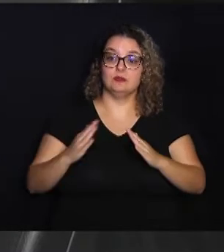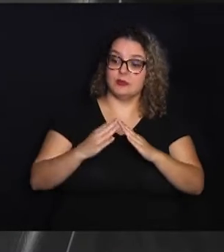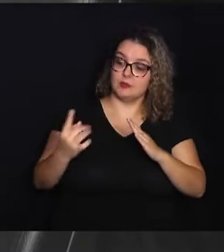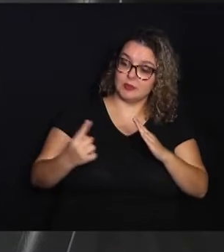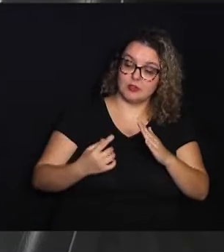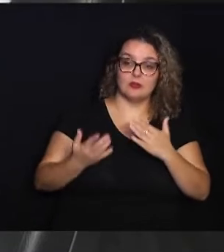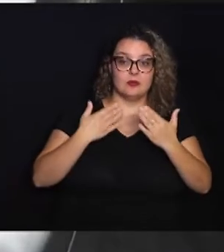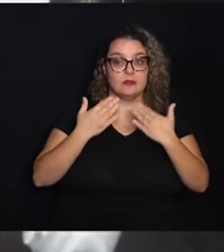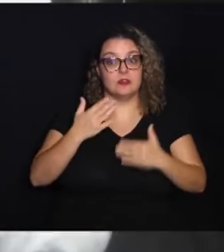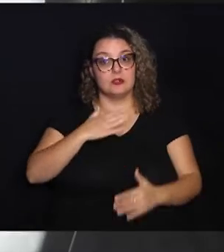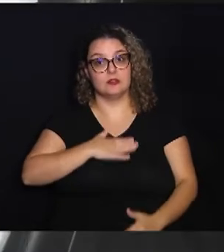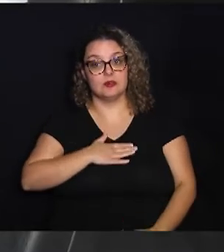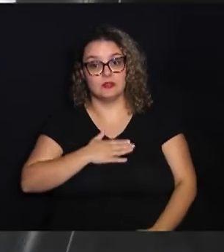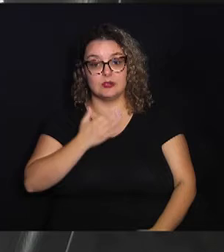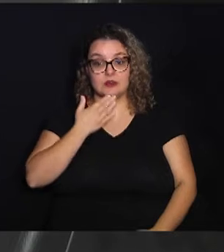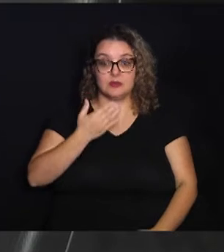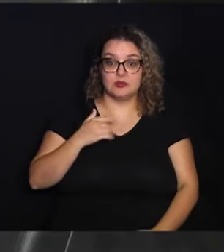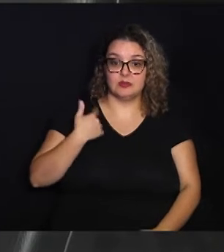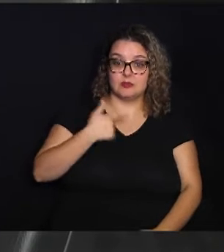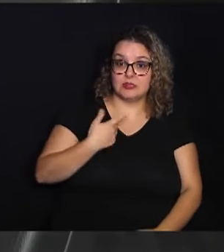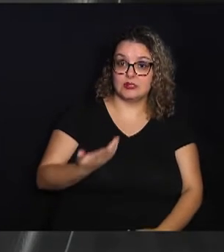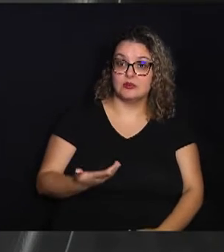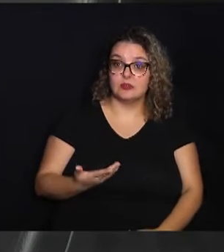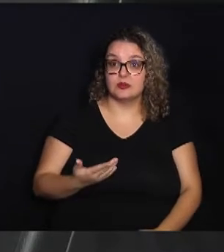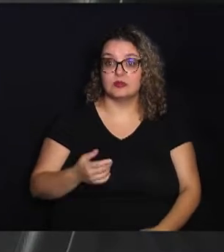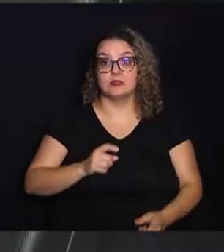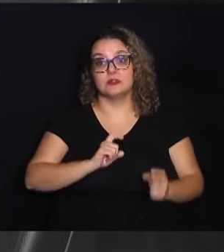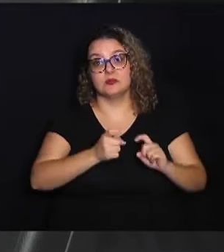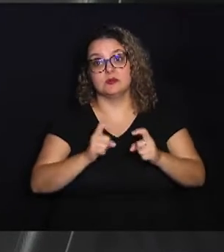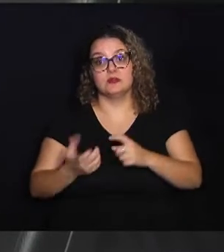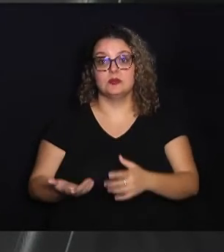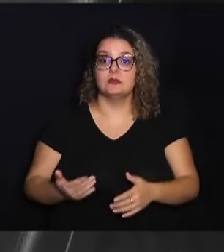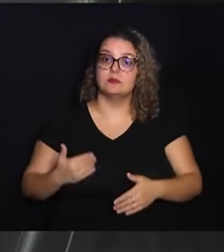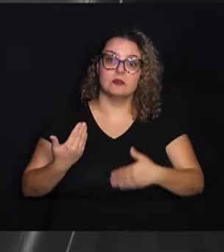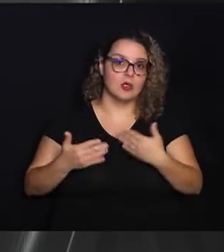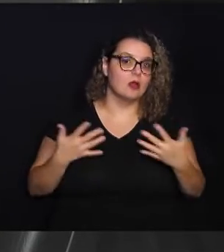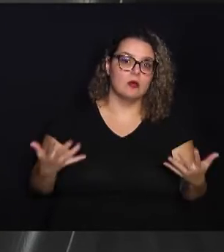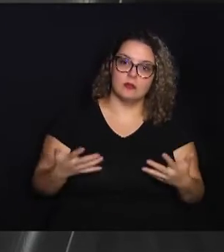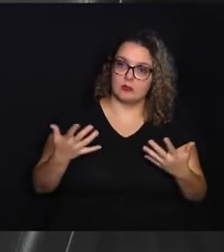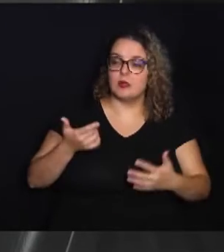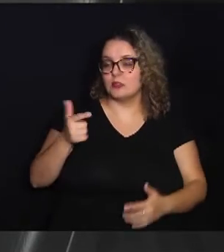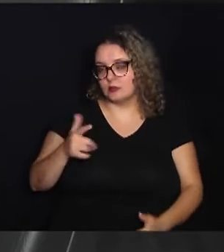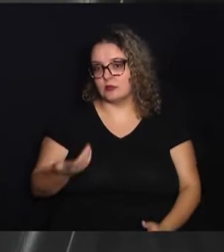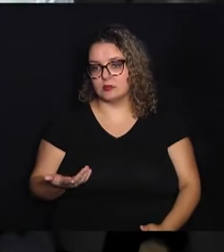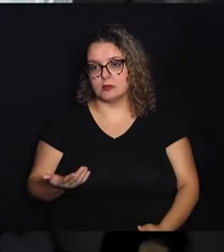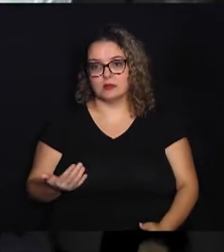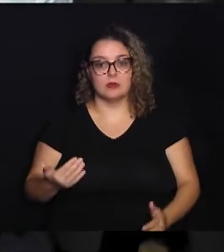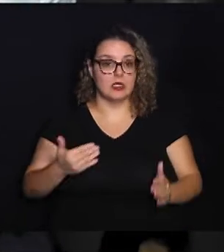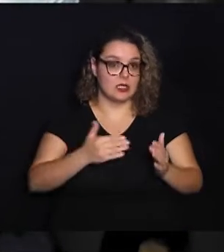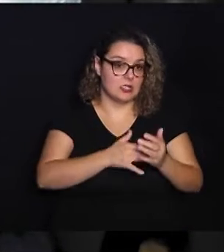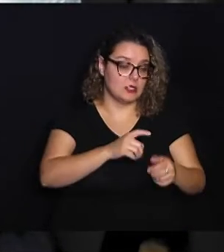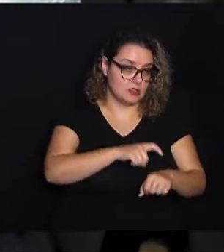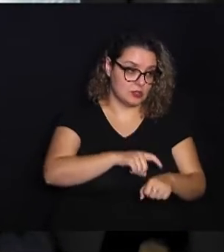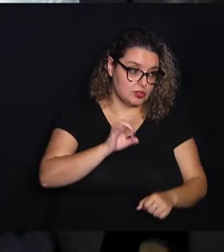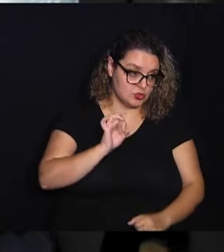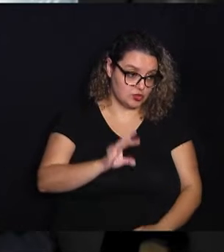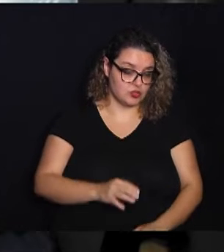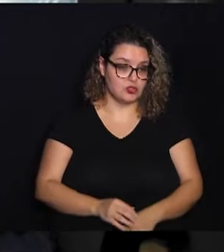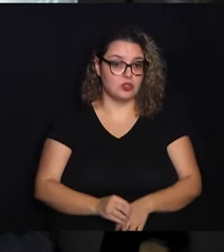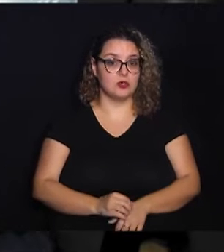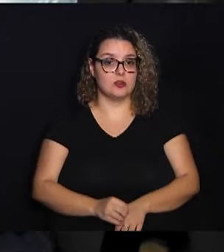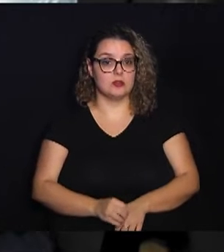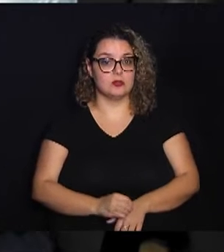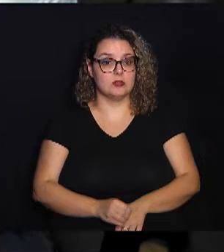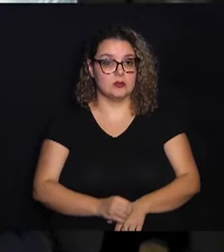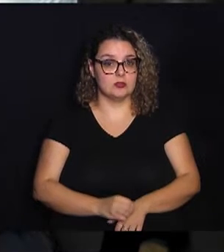conversaram comigo, pediram para a gente ter reuniões, e eu fui me animando novamente até em 2020. Mas até então o senhor veio